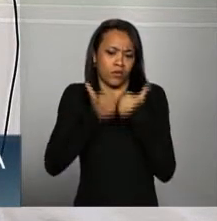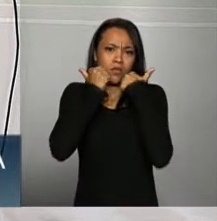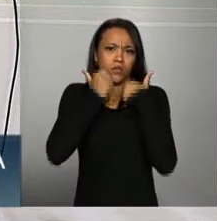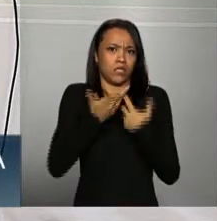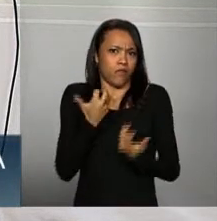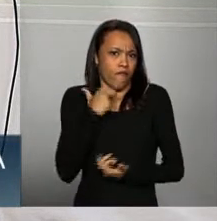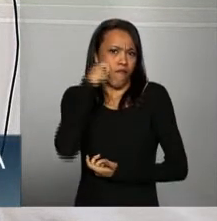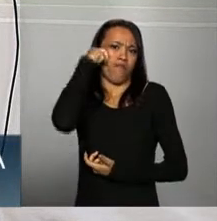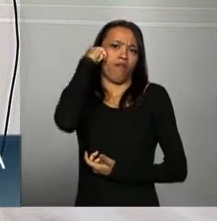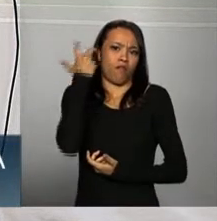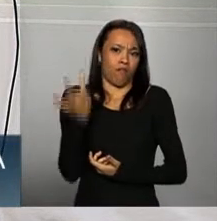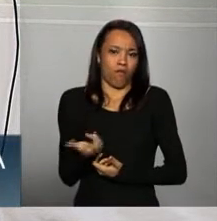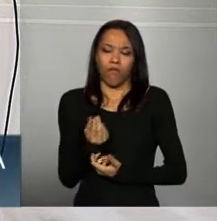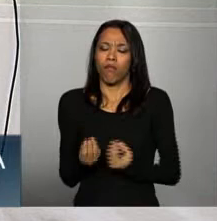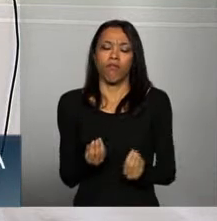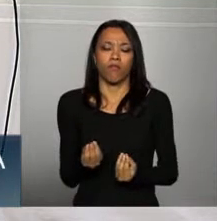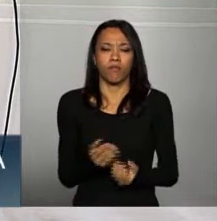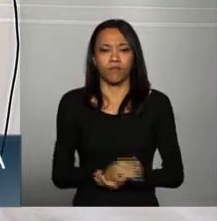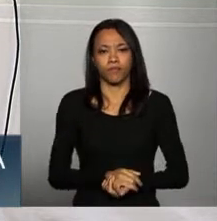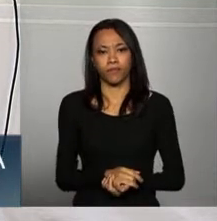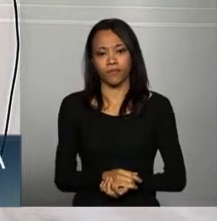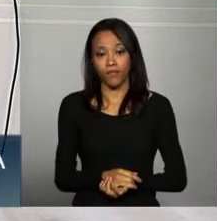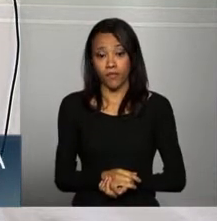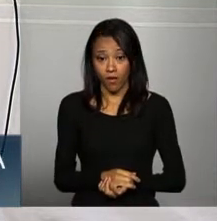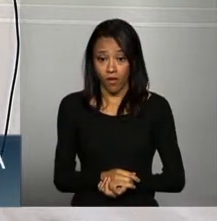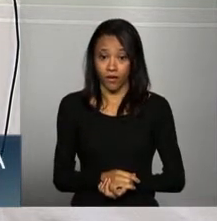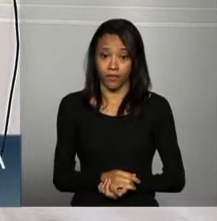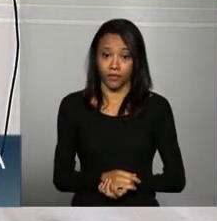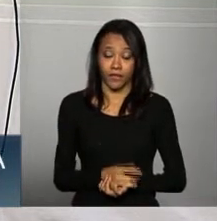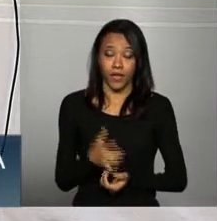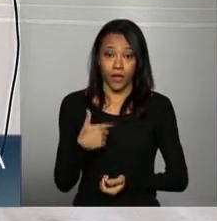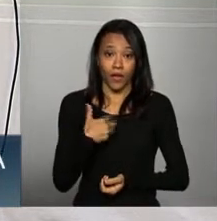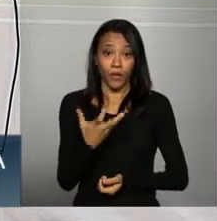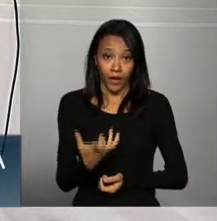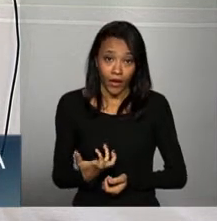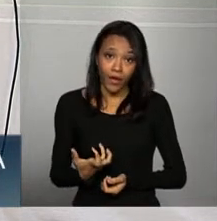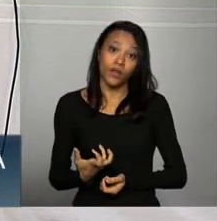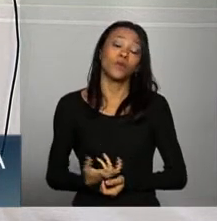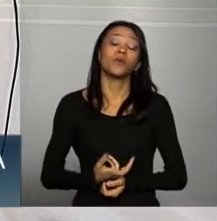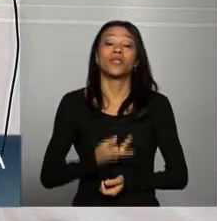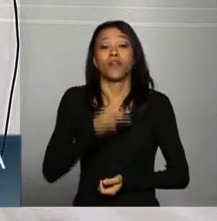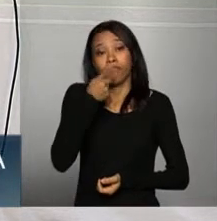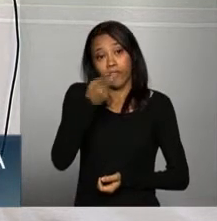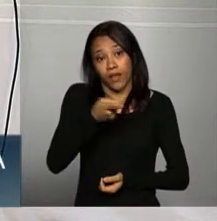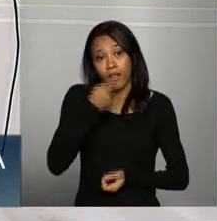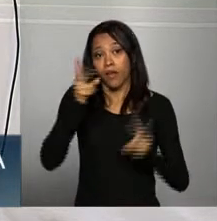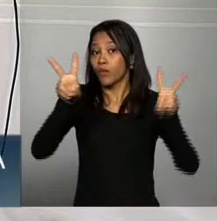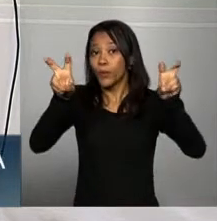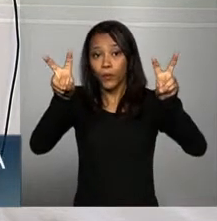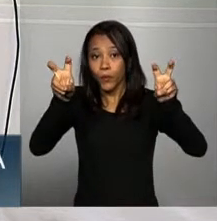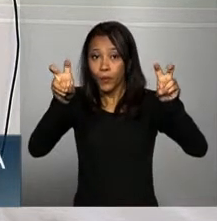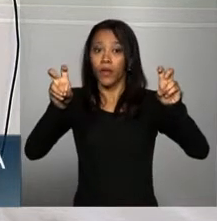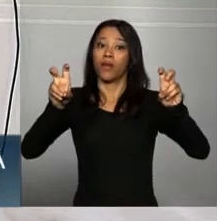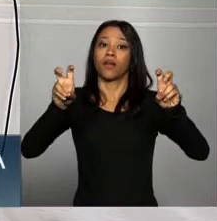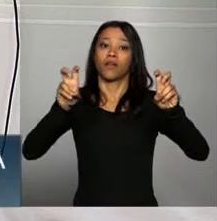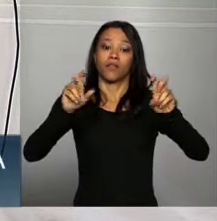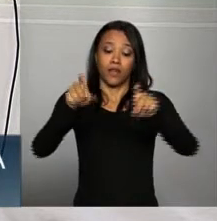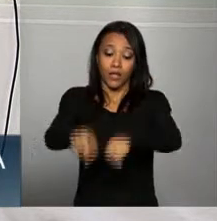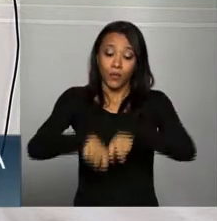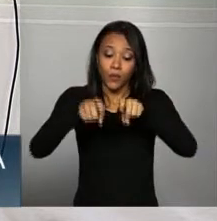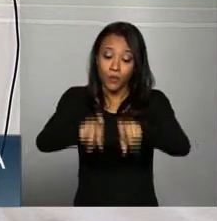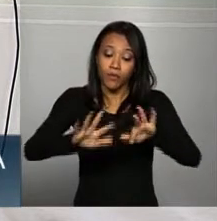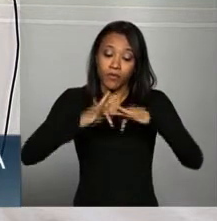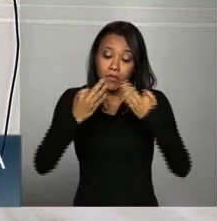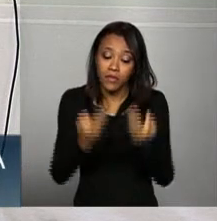Gente, com muita tranquilidade, assim, até porque eu quero divulgar as questões da agricultura familiar. Eu quero que a matéria da imprensa